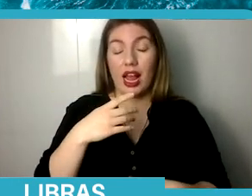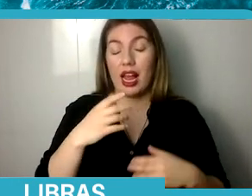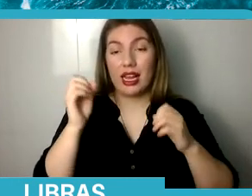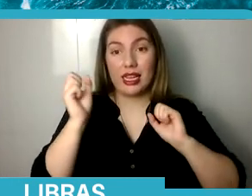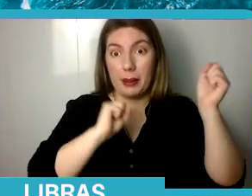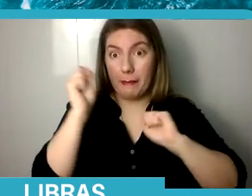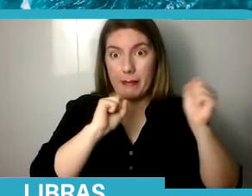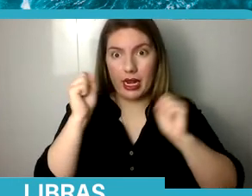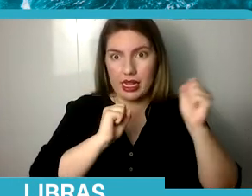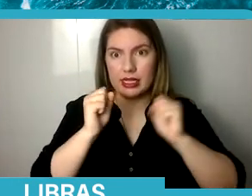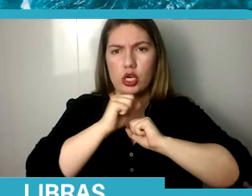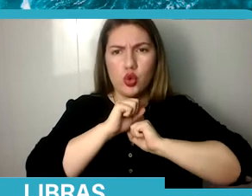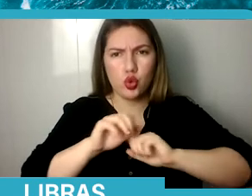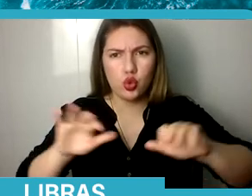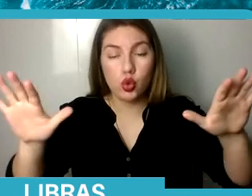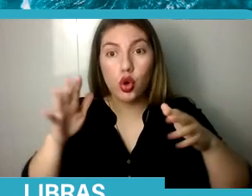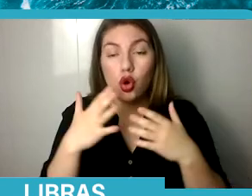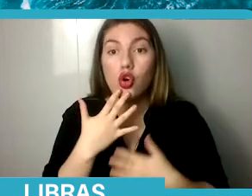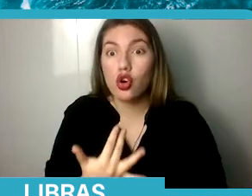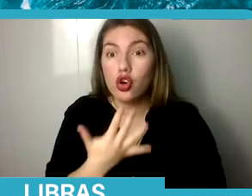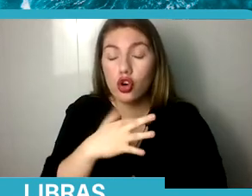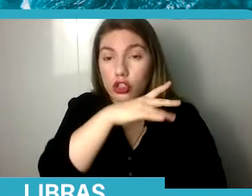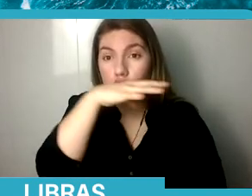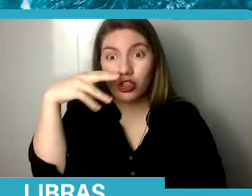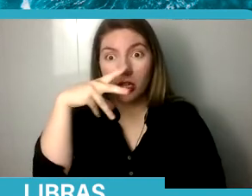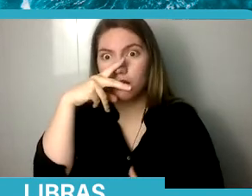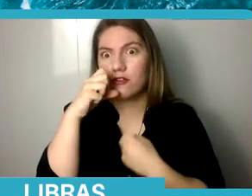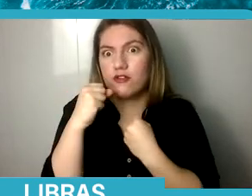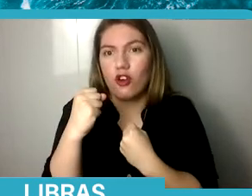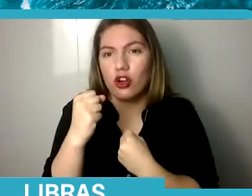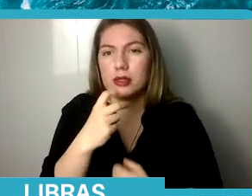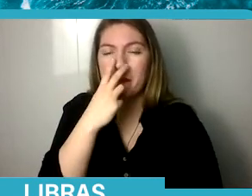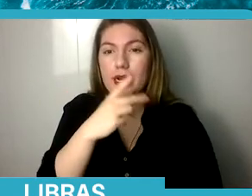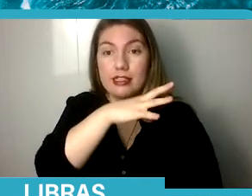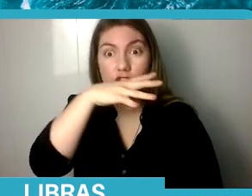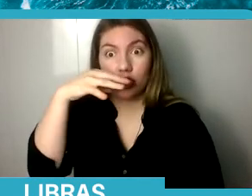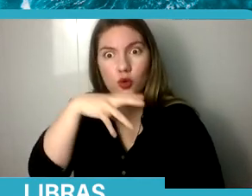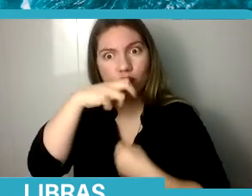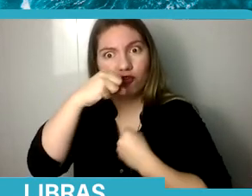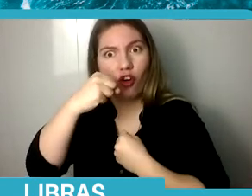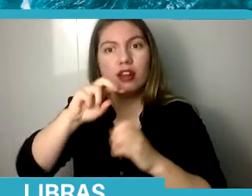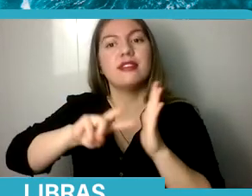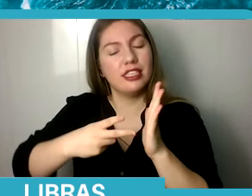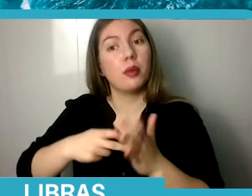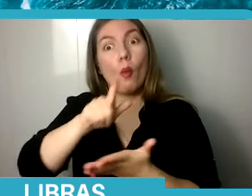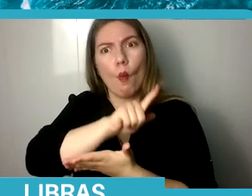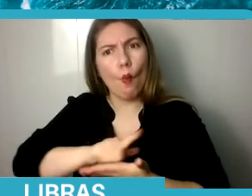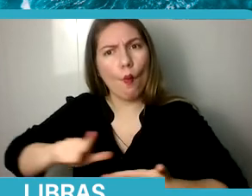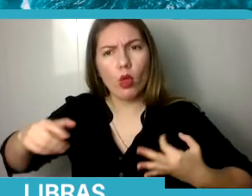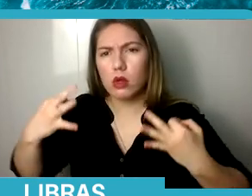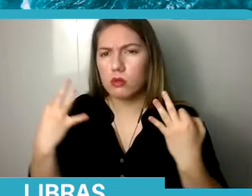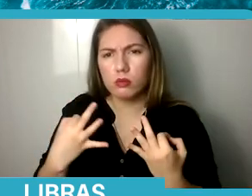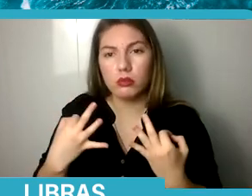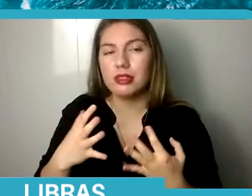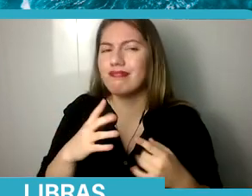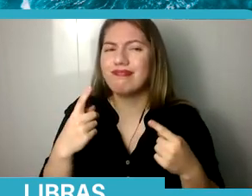e cheiros fortes como seu cheiro eu fosse sinal de limpeza sendo que não é né a gente sabe que